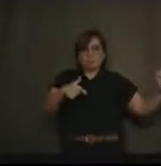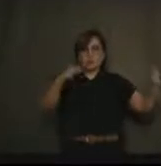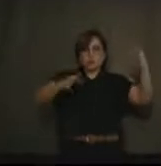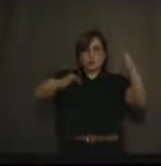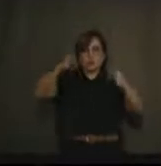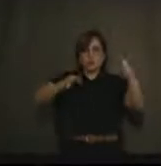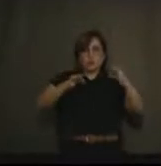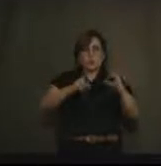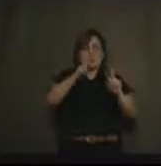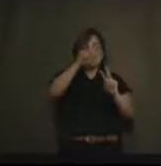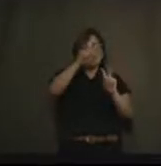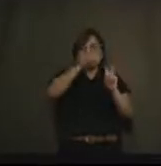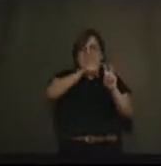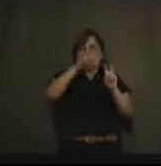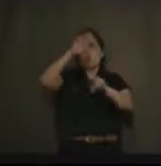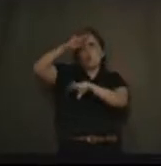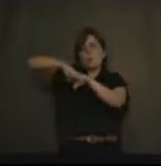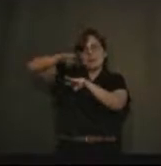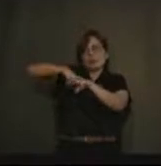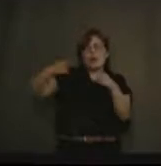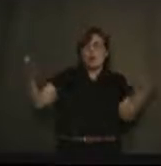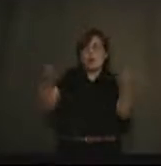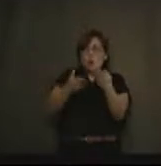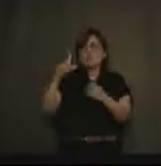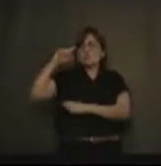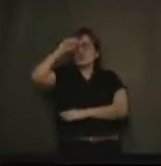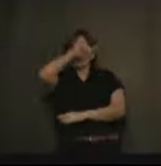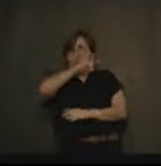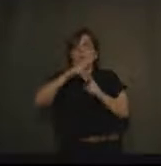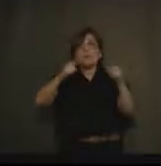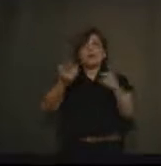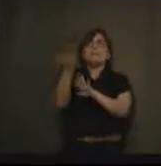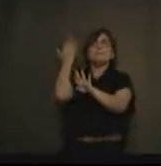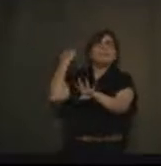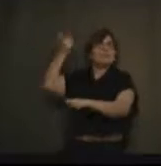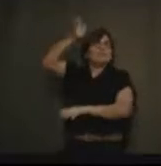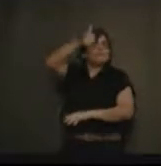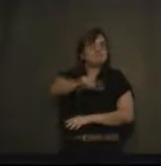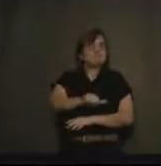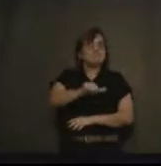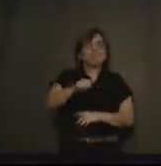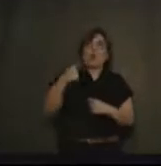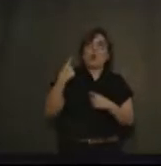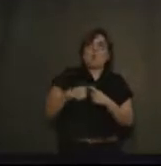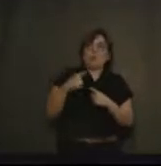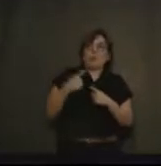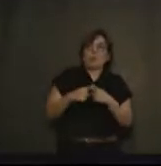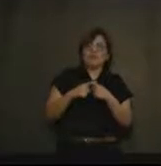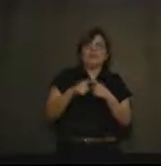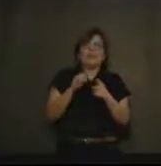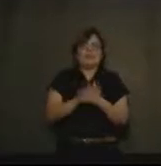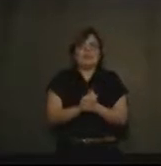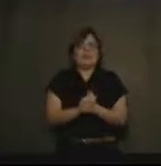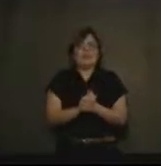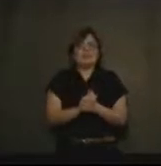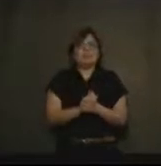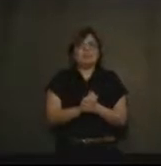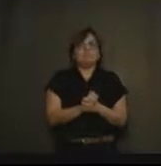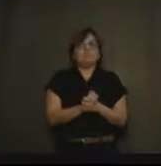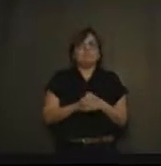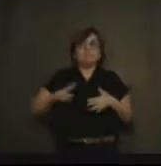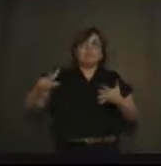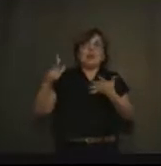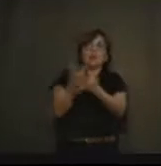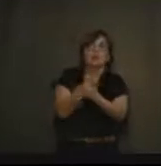hoje em dia. Na época era realmente uma façanha, sem internet, com correio, sem telefone,